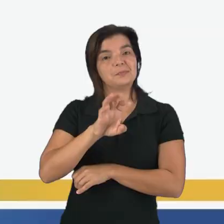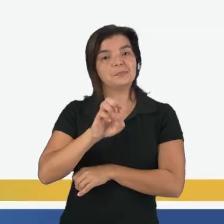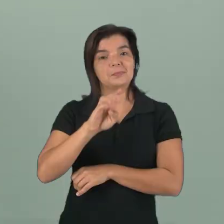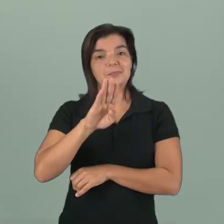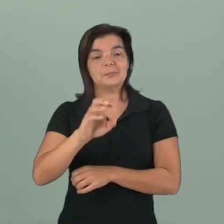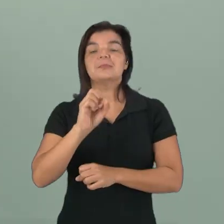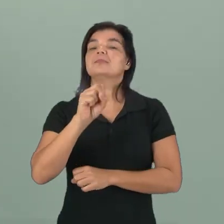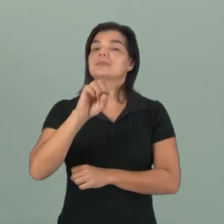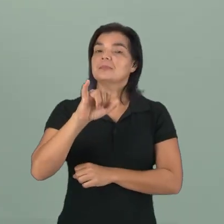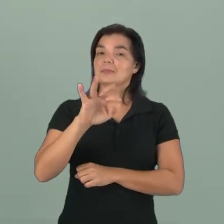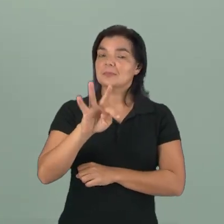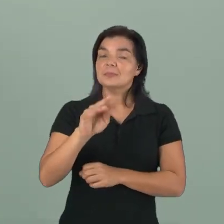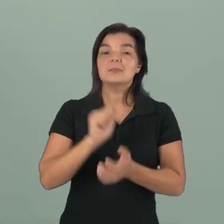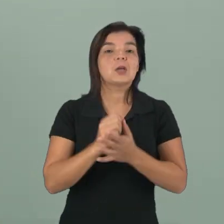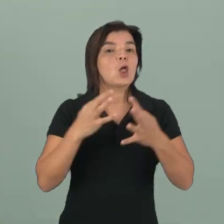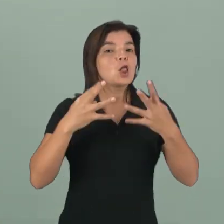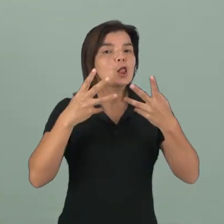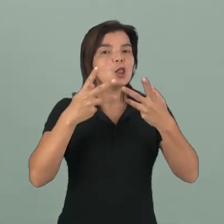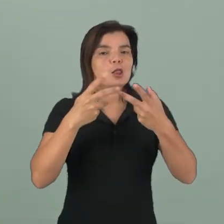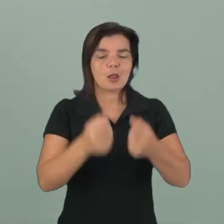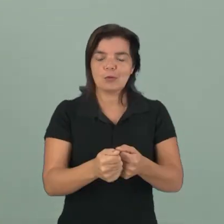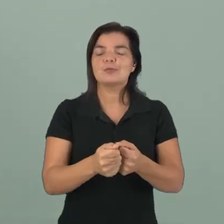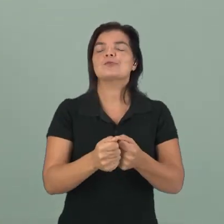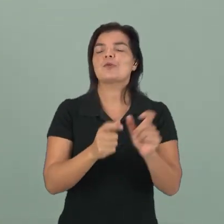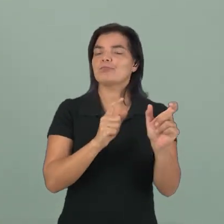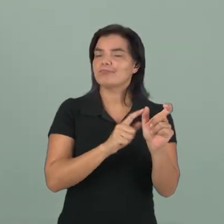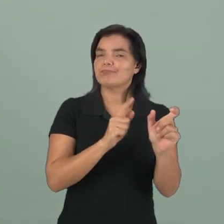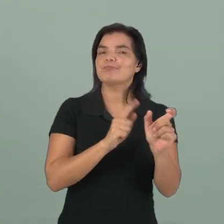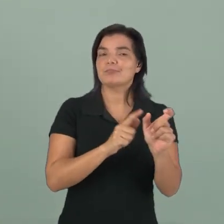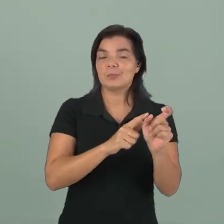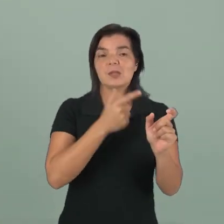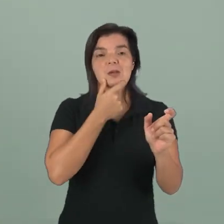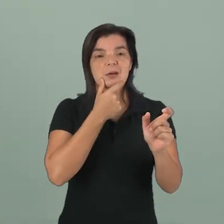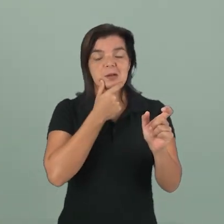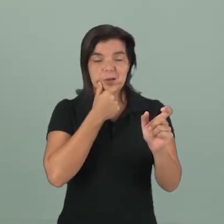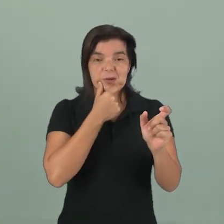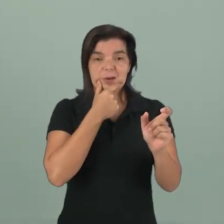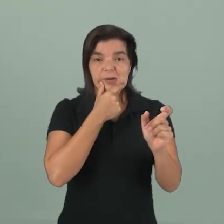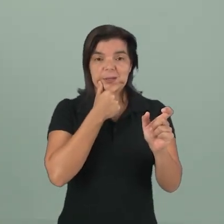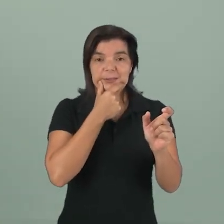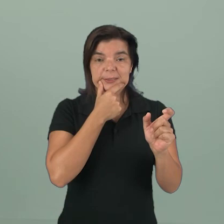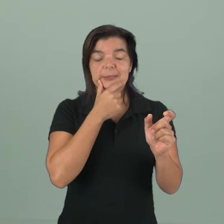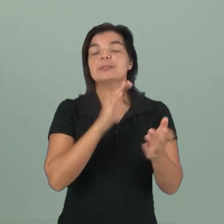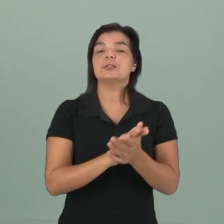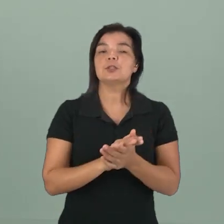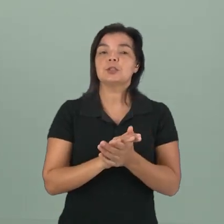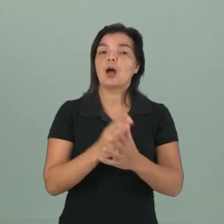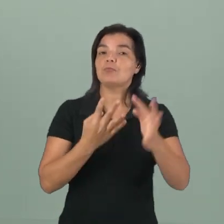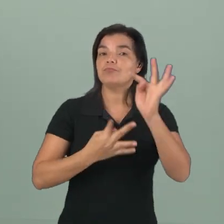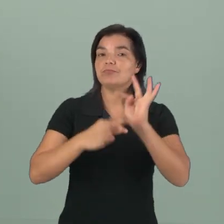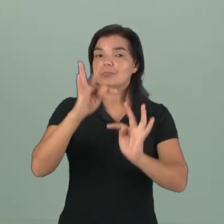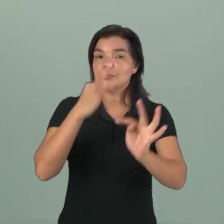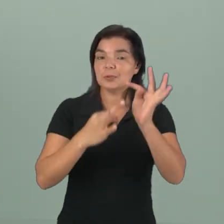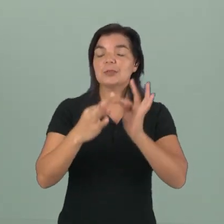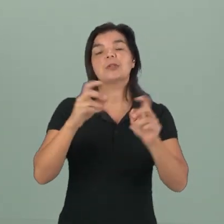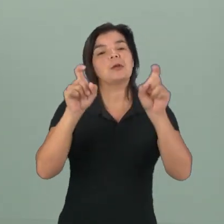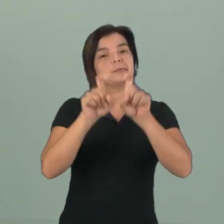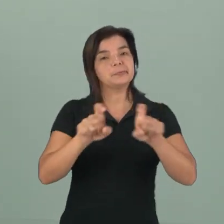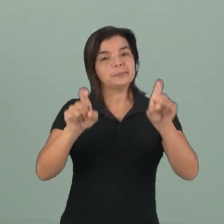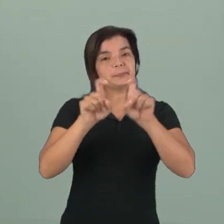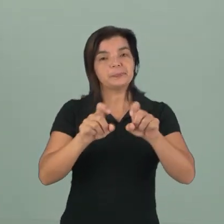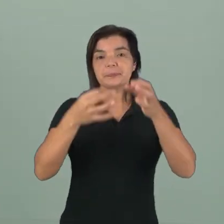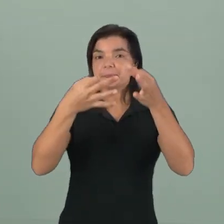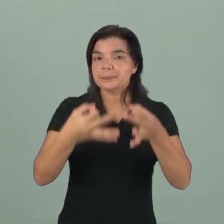e download. Todos são exemplos de estrangeirismos usados na área da tecnologia, da computação, enfim, dessa